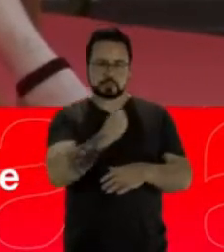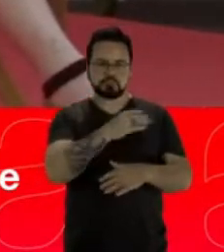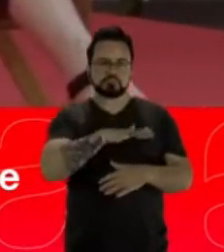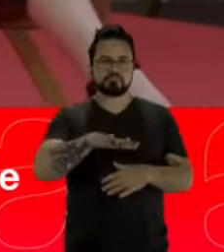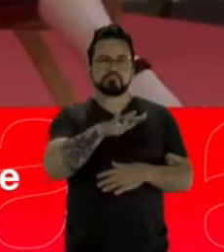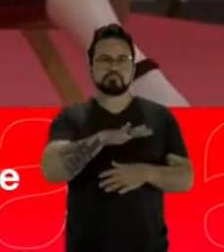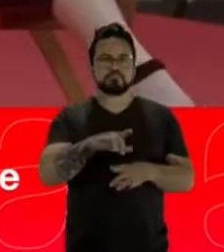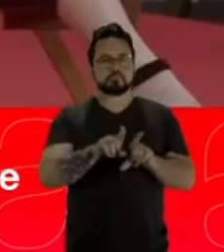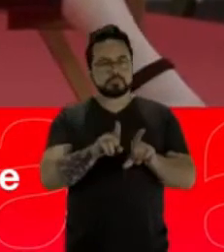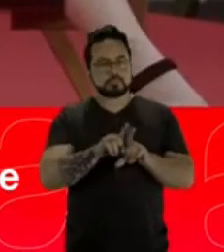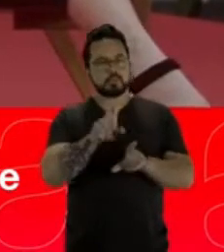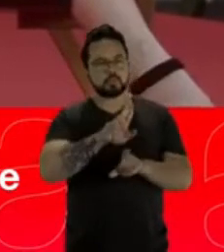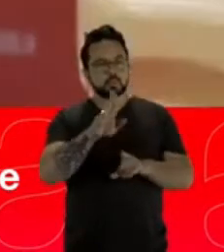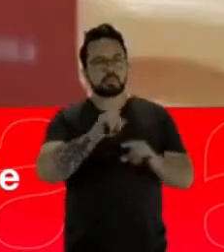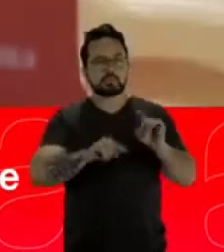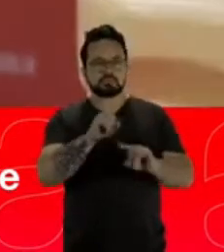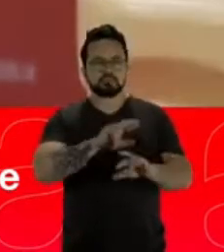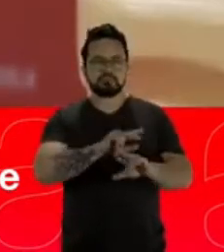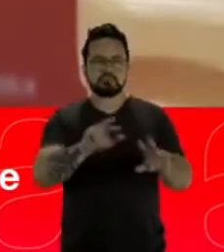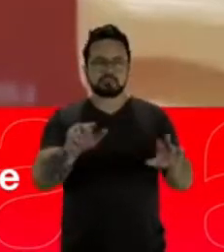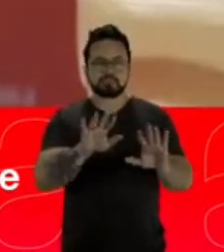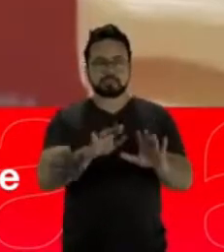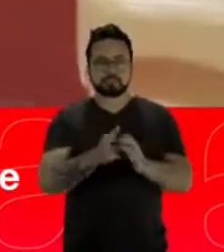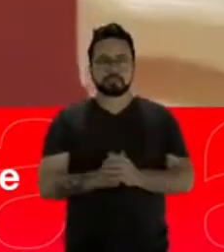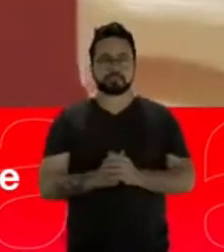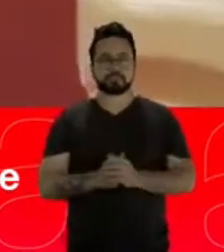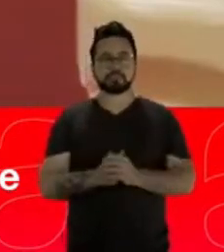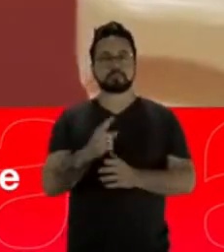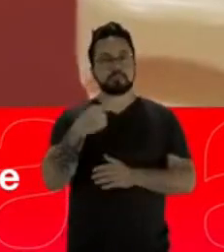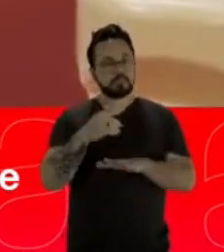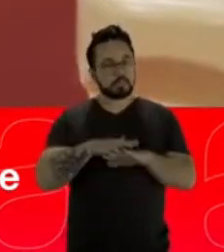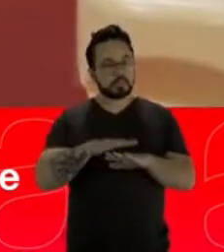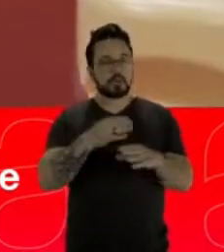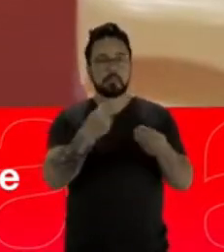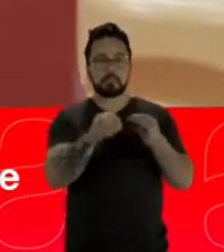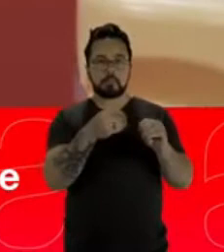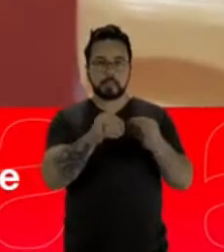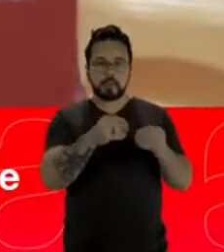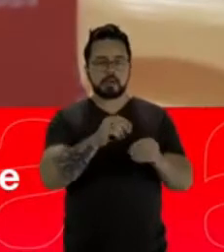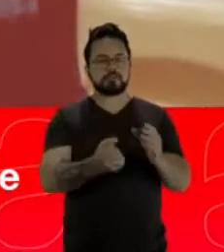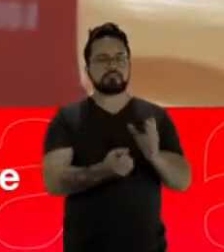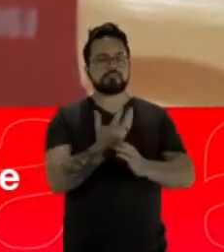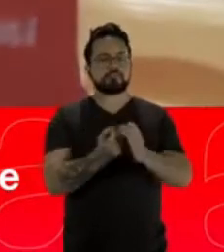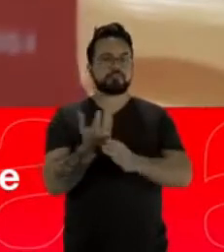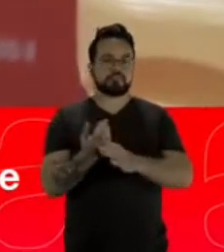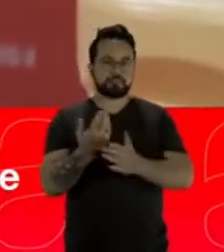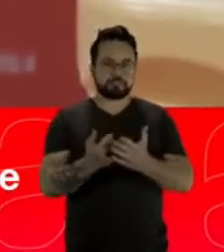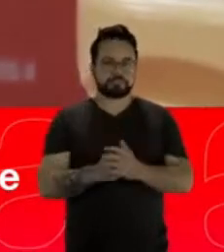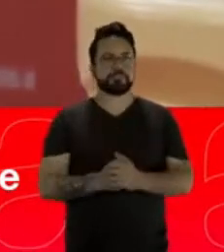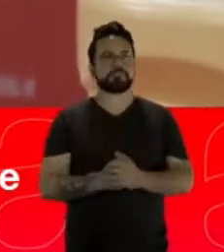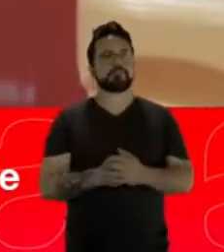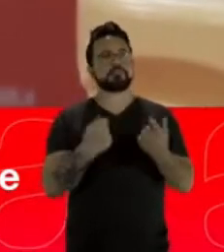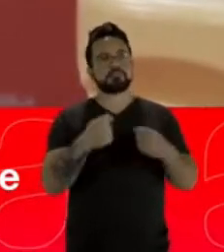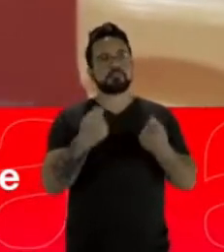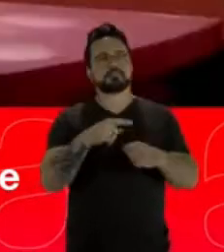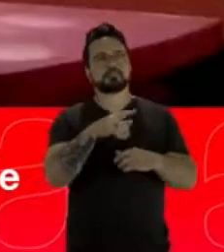e, lógico, consumindo. E por incrível que pareça, a gente gera muito plástico também. E, então, assim, a gente tem